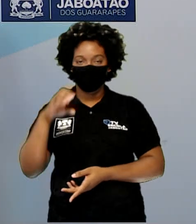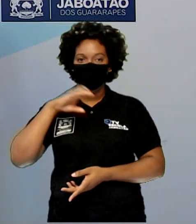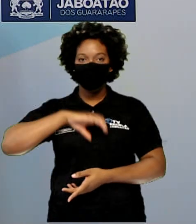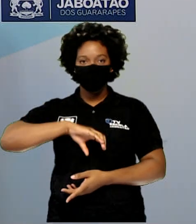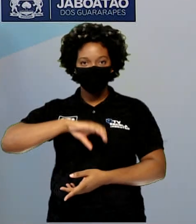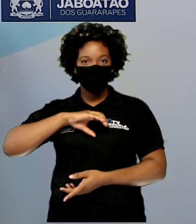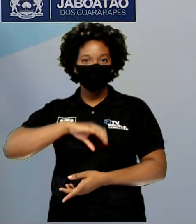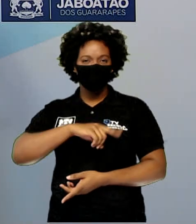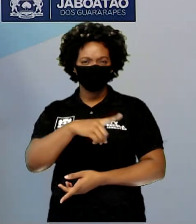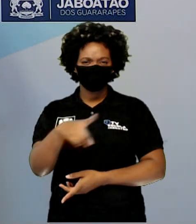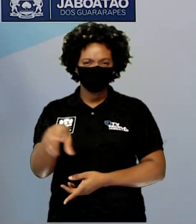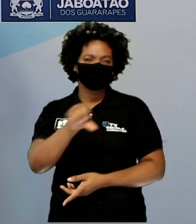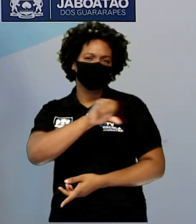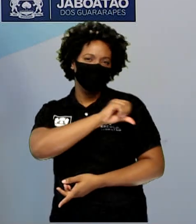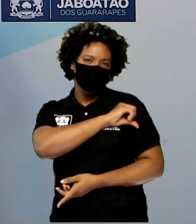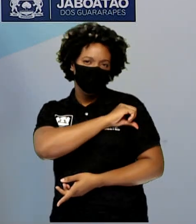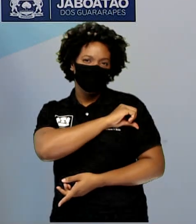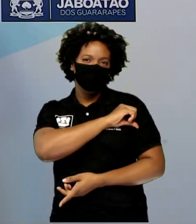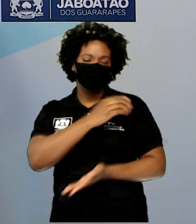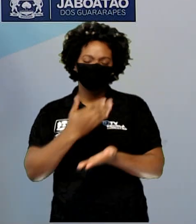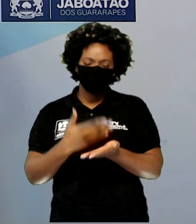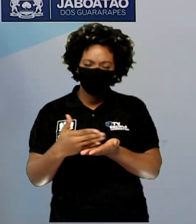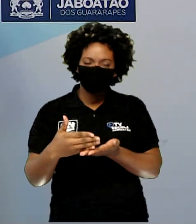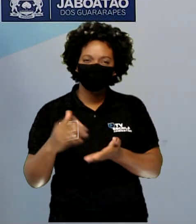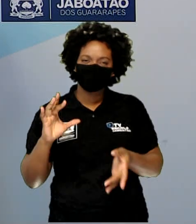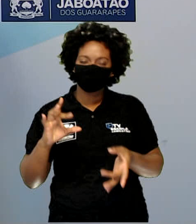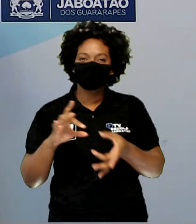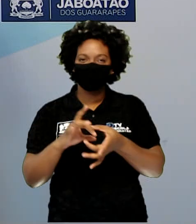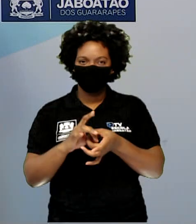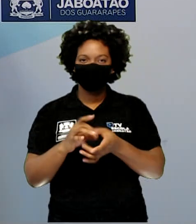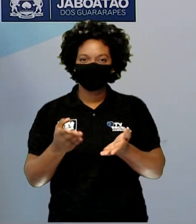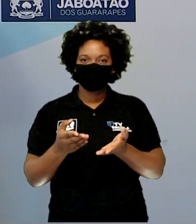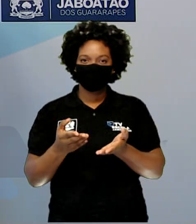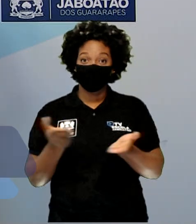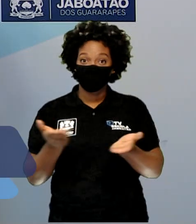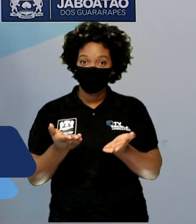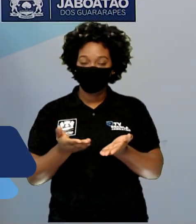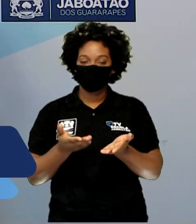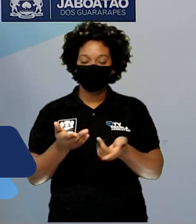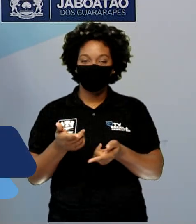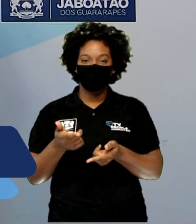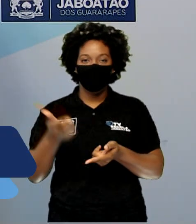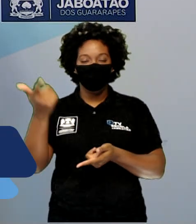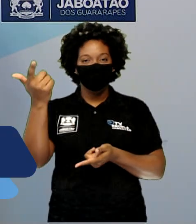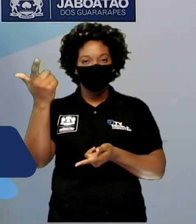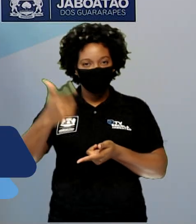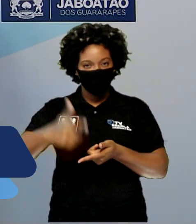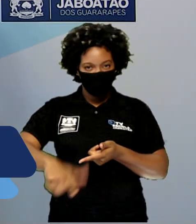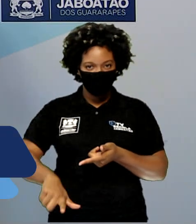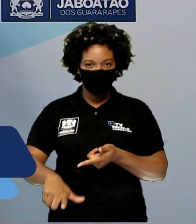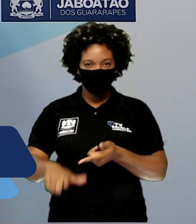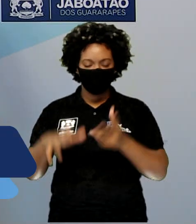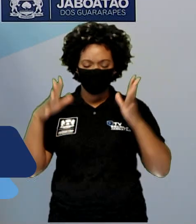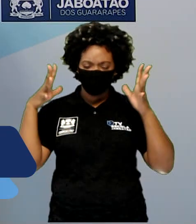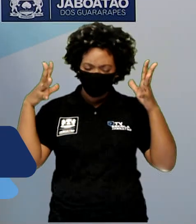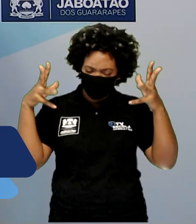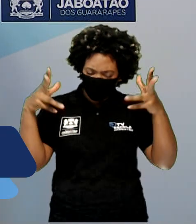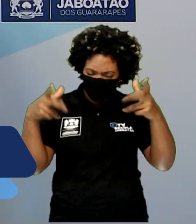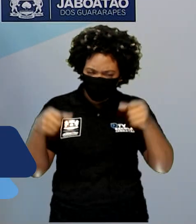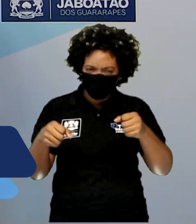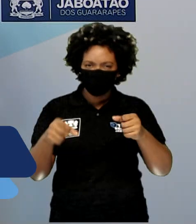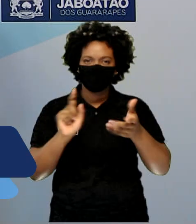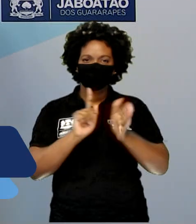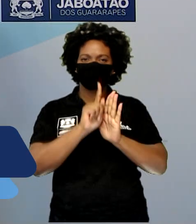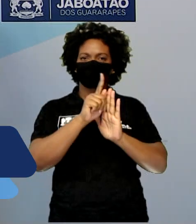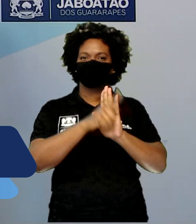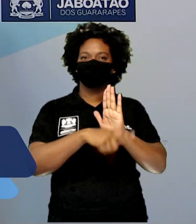nono ano, continua sintonizado comigo, porque hoje vamos revisar tudo que nós vimos sobre o gênero textual